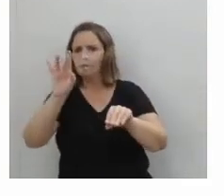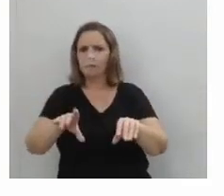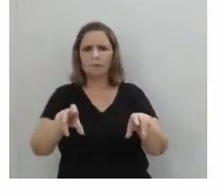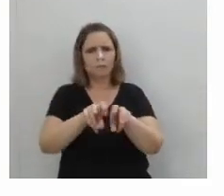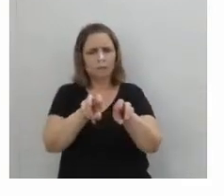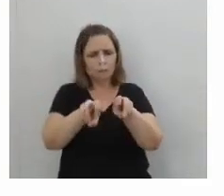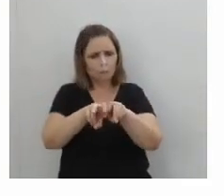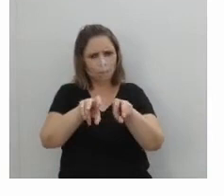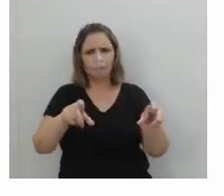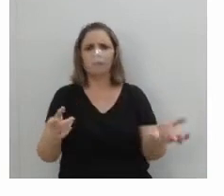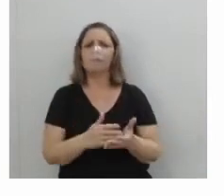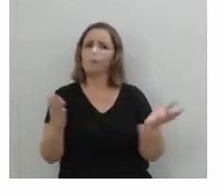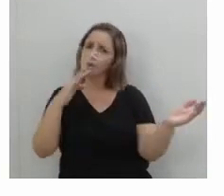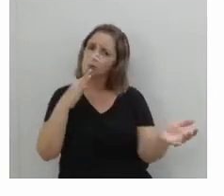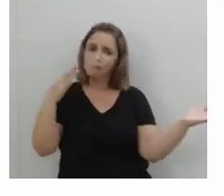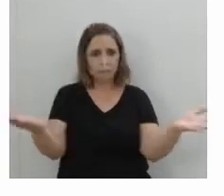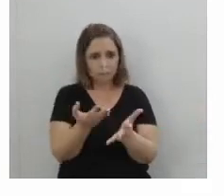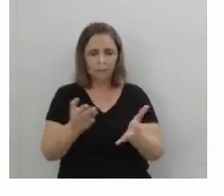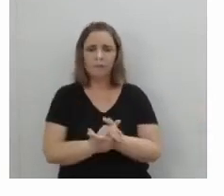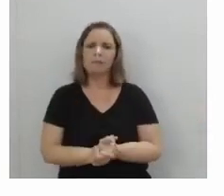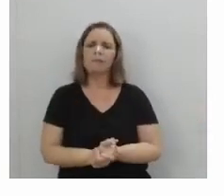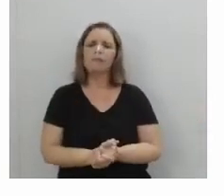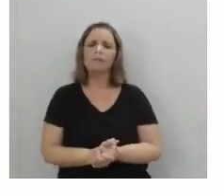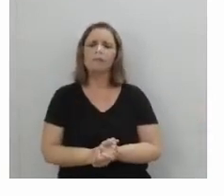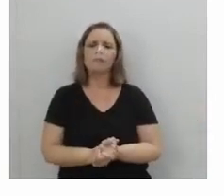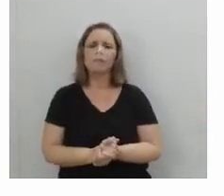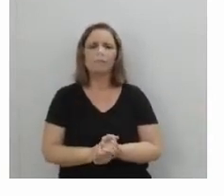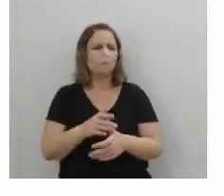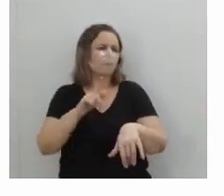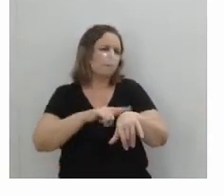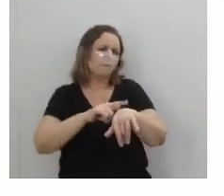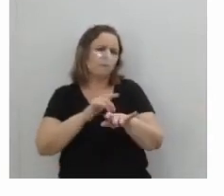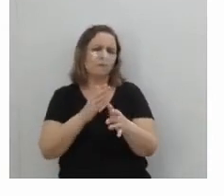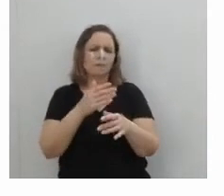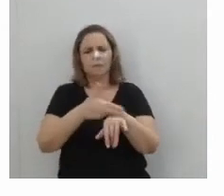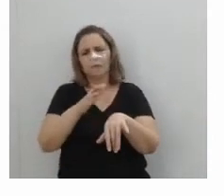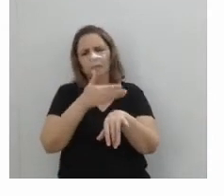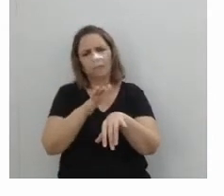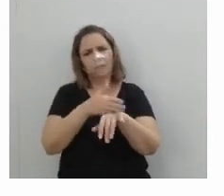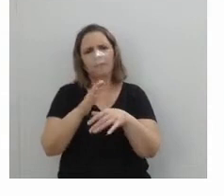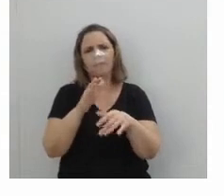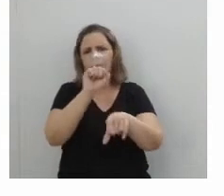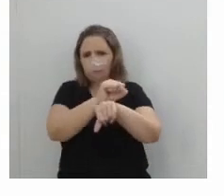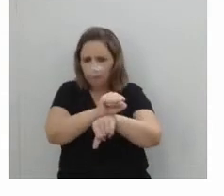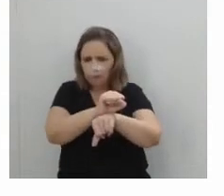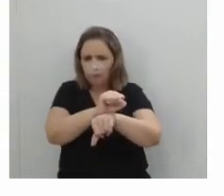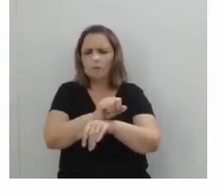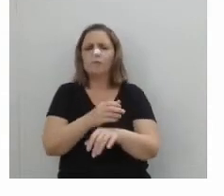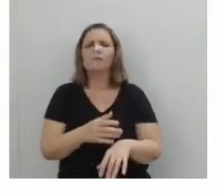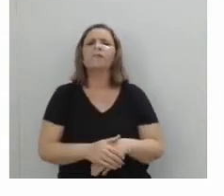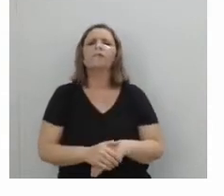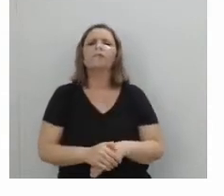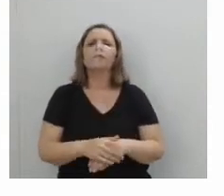em salão, como conhecemos hoje. Passou um tempo sem praticar esse esporte e aí o